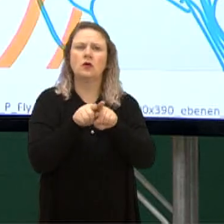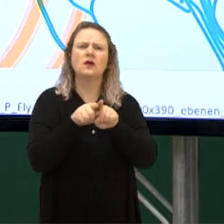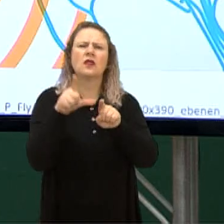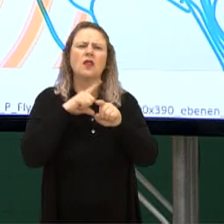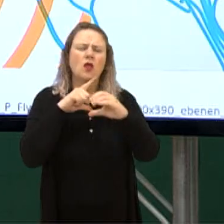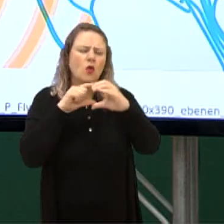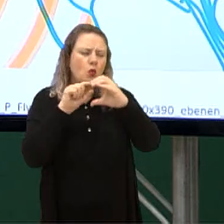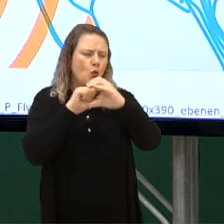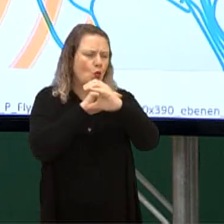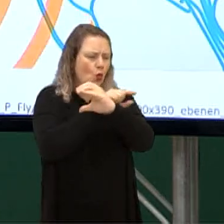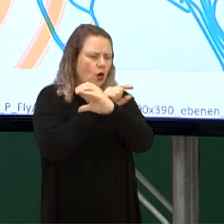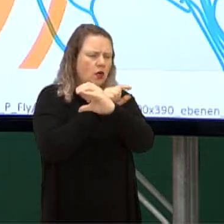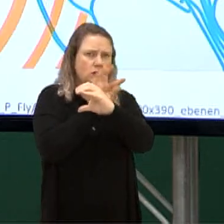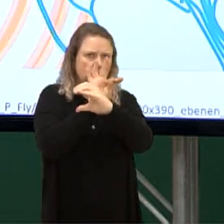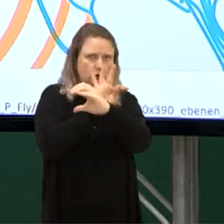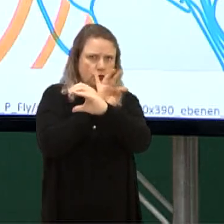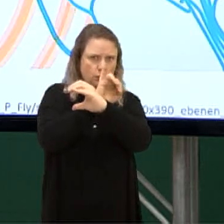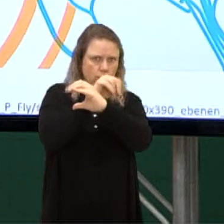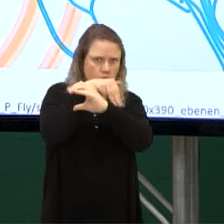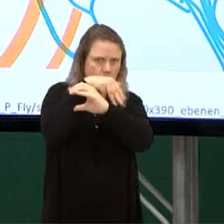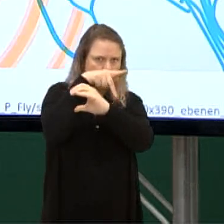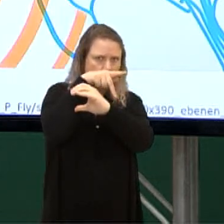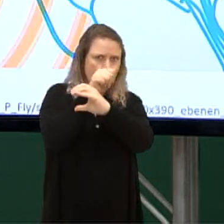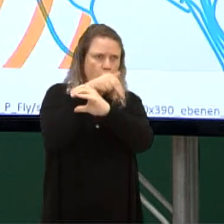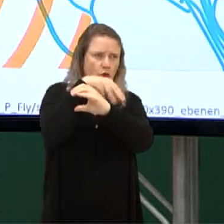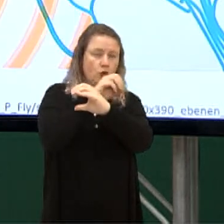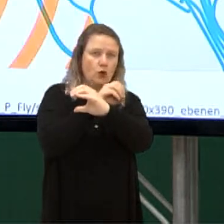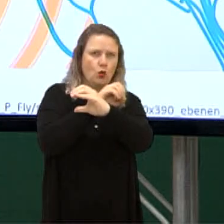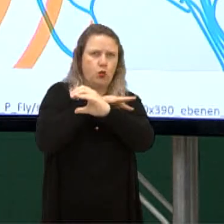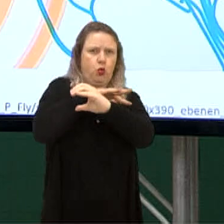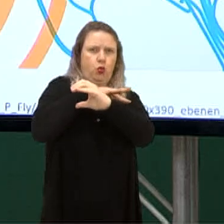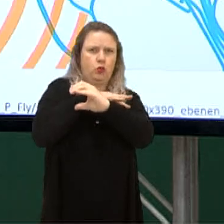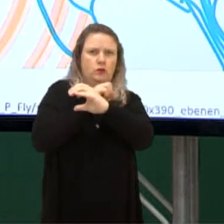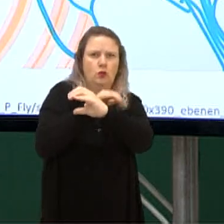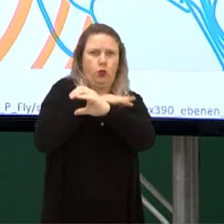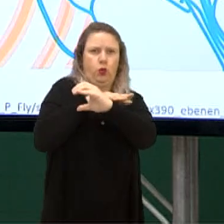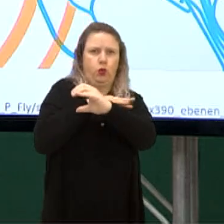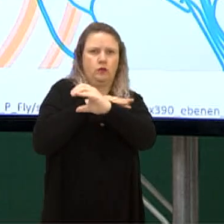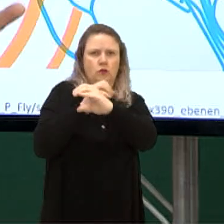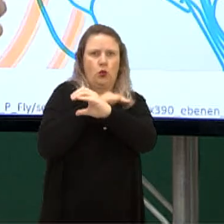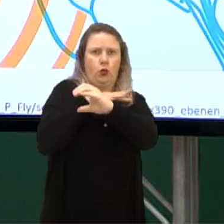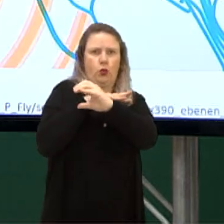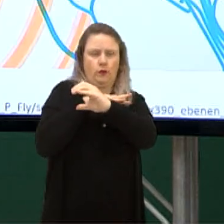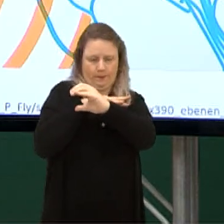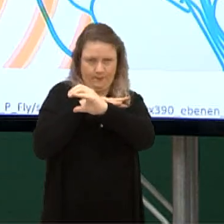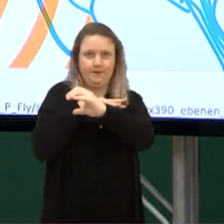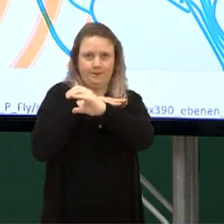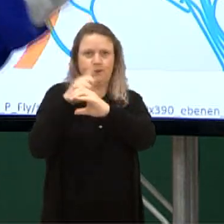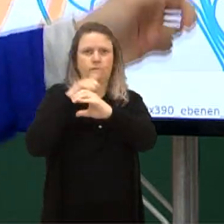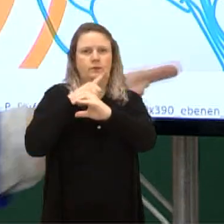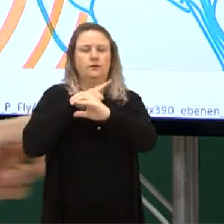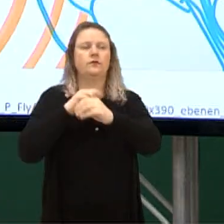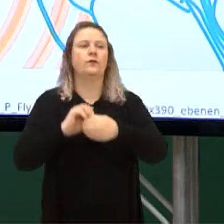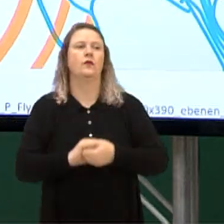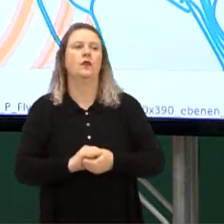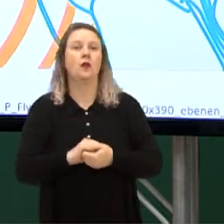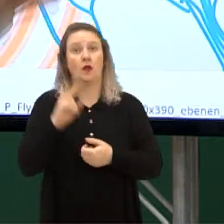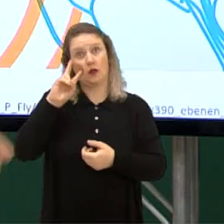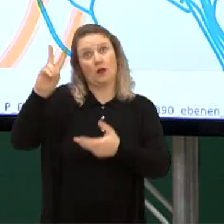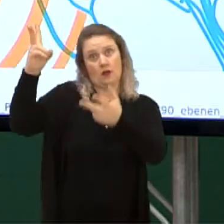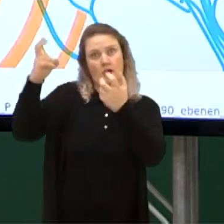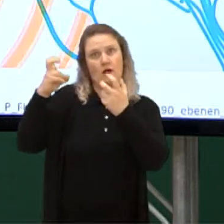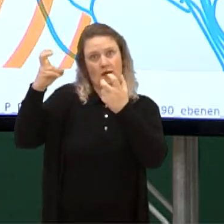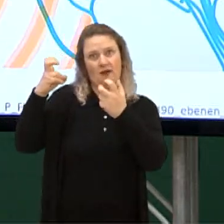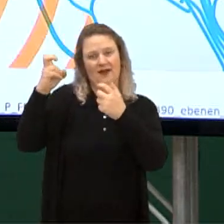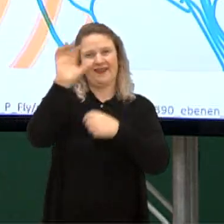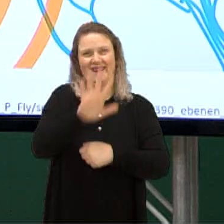película, ele vibra. Ele é a transição da parte externa para a parte média. E olha aqui, nessa animação que